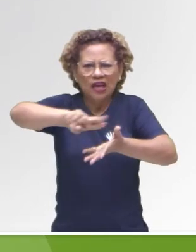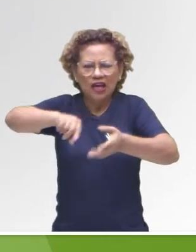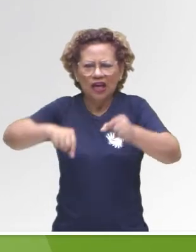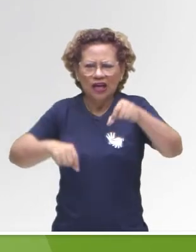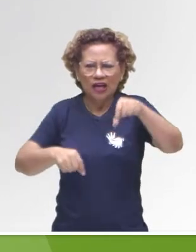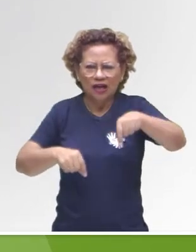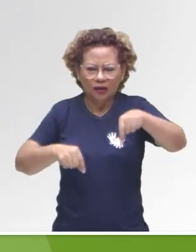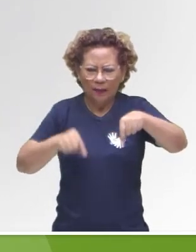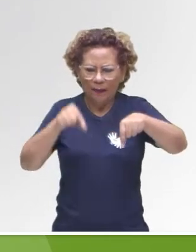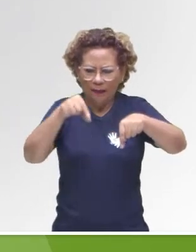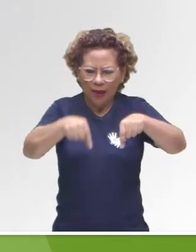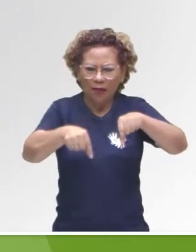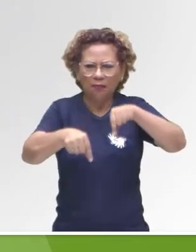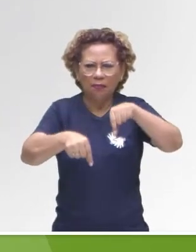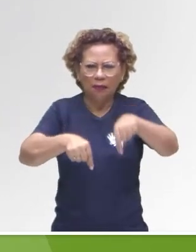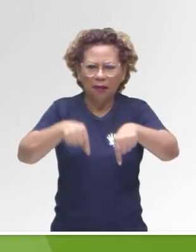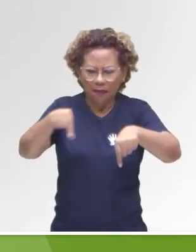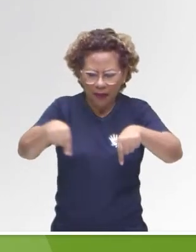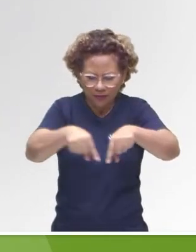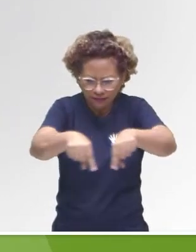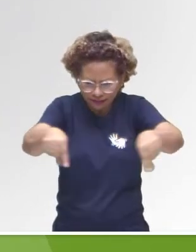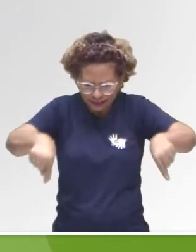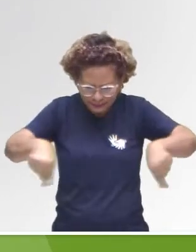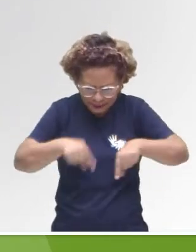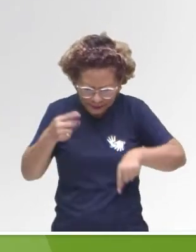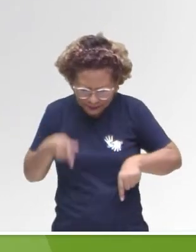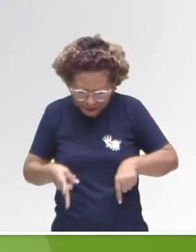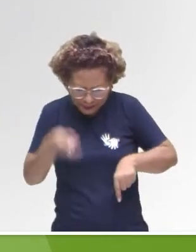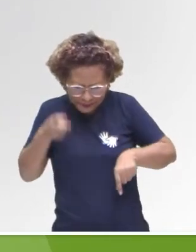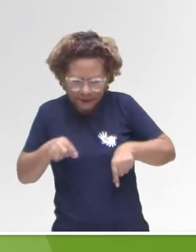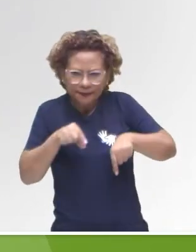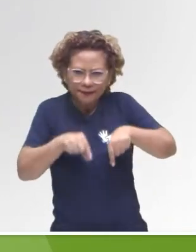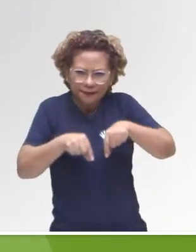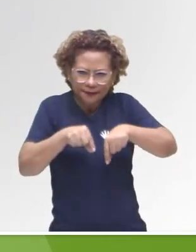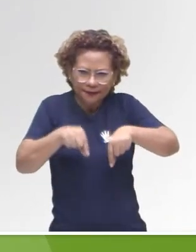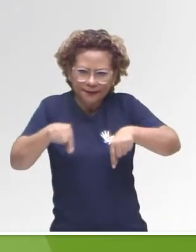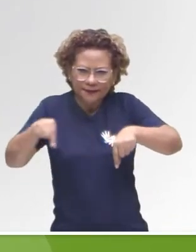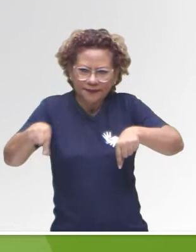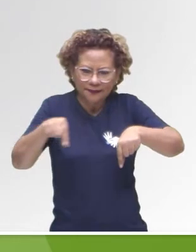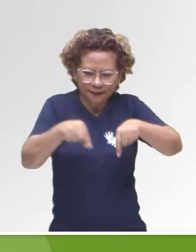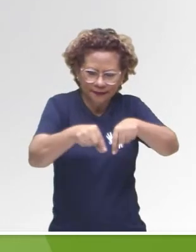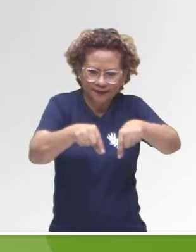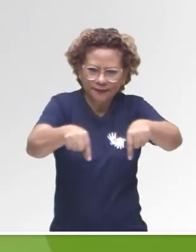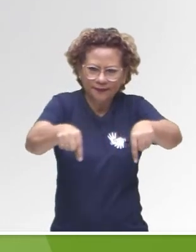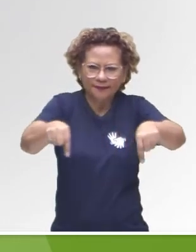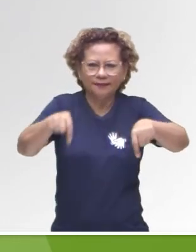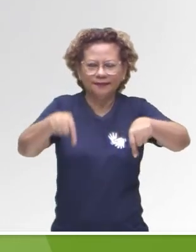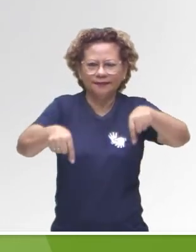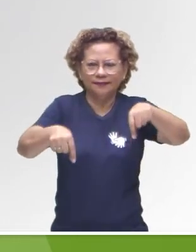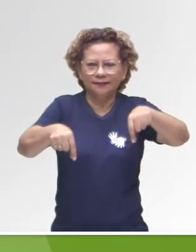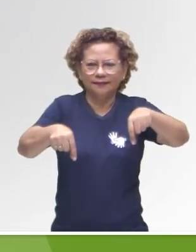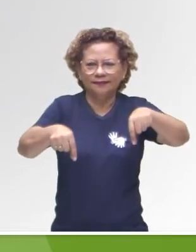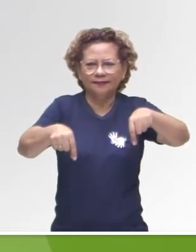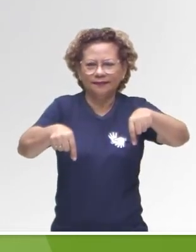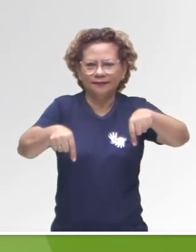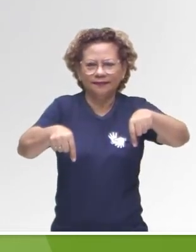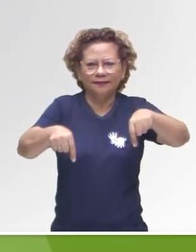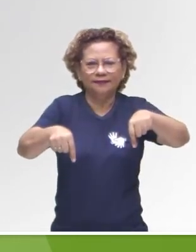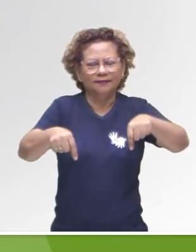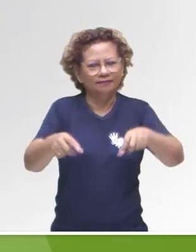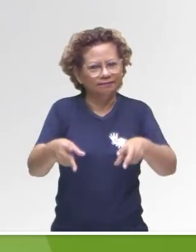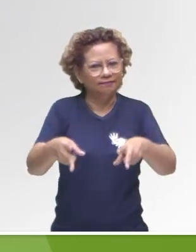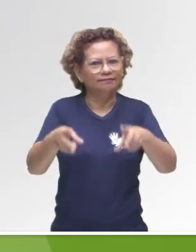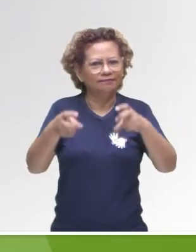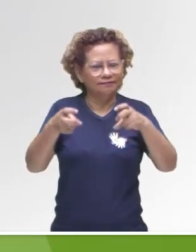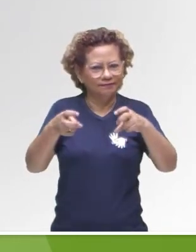aí nessa placa. Nós podemos identificar, então, esses capacitores aqui. Vamos aqui identificar os capacitores na nossa